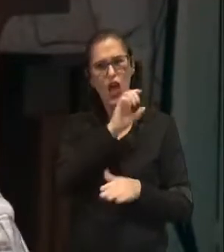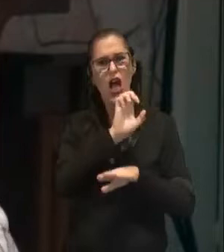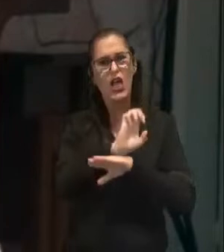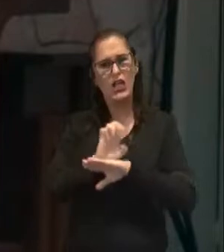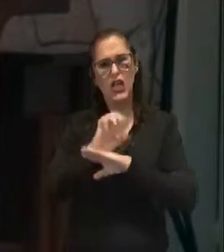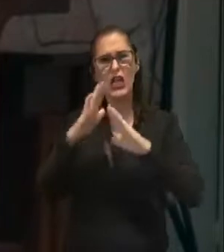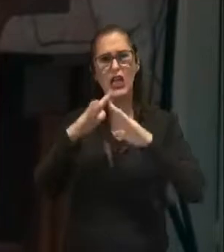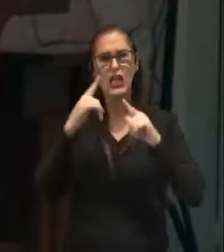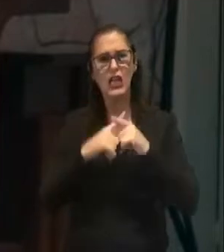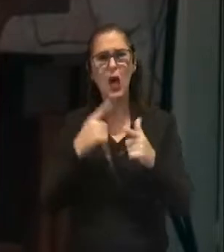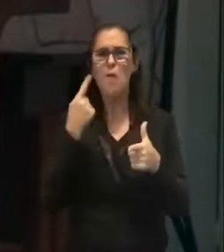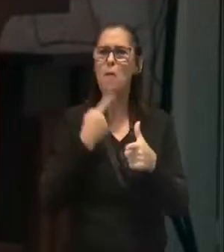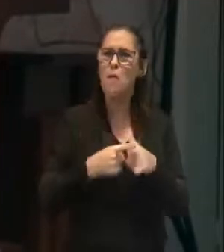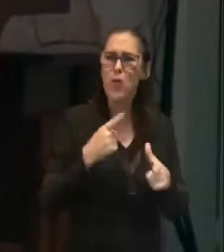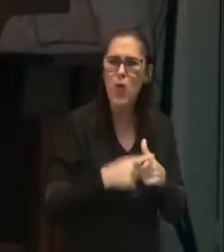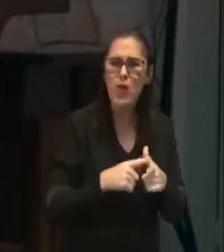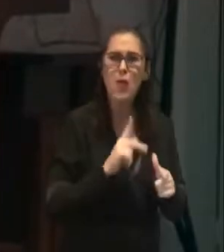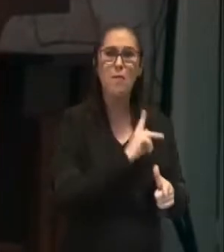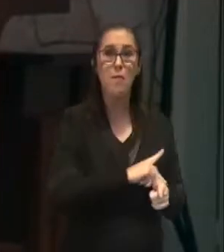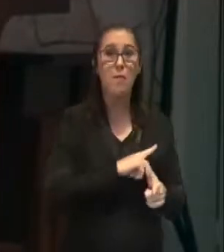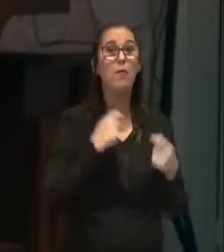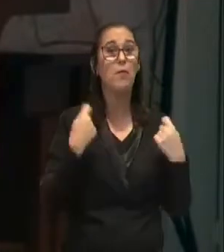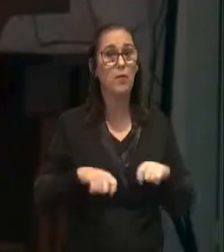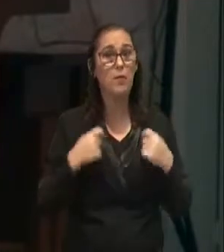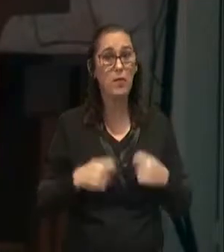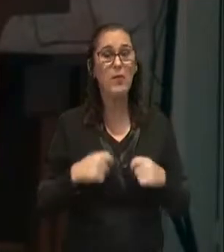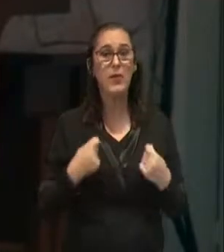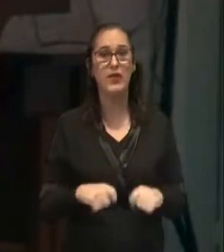havia um problema que Paulo precisava